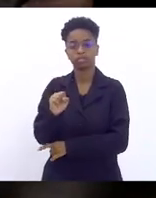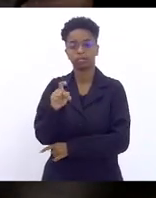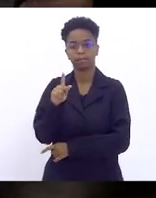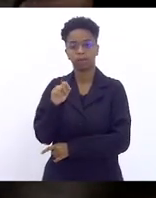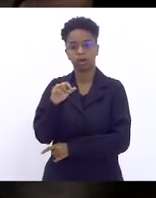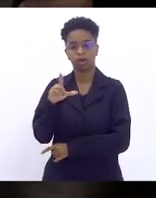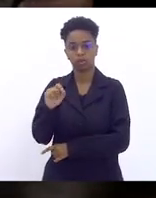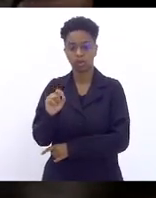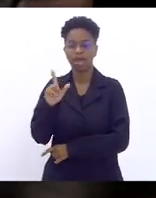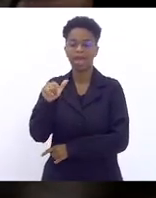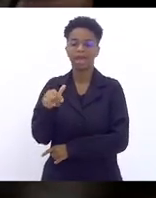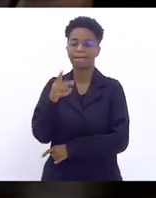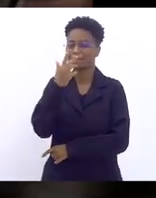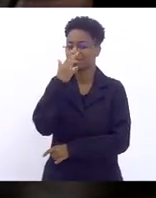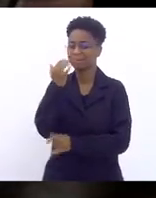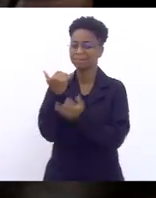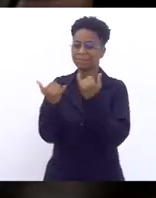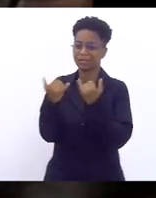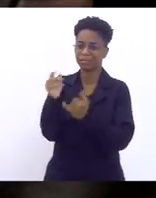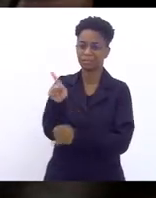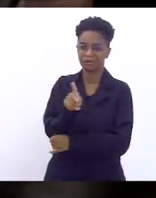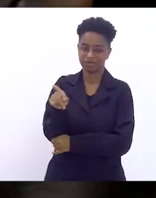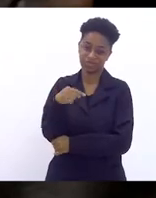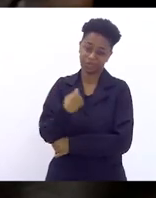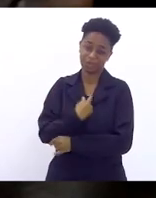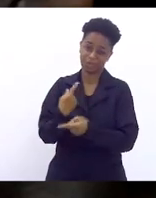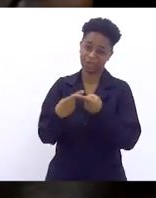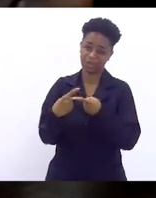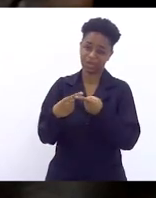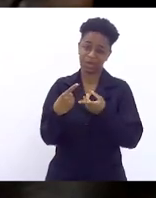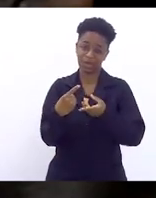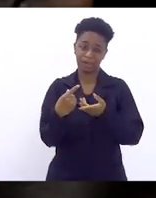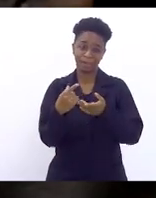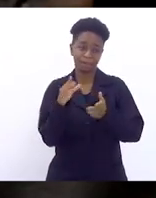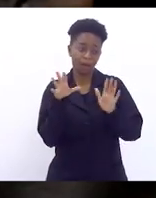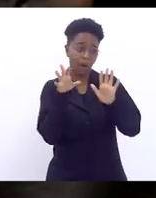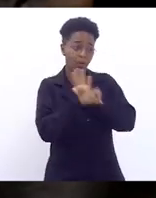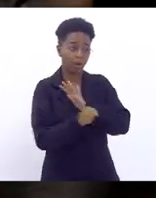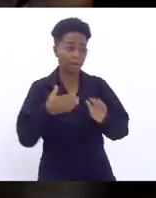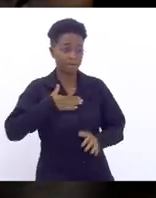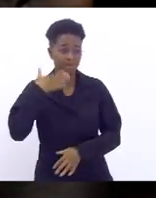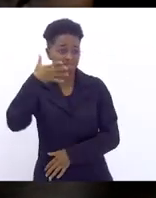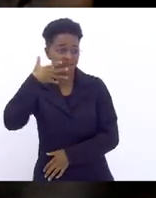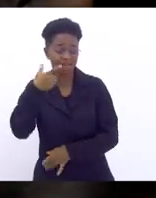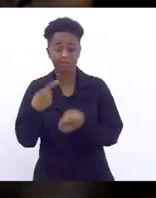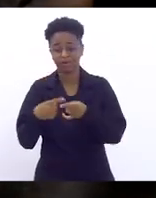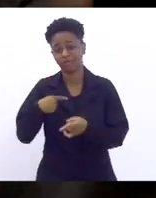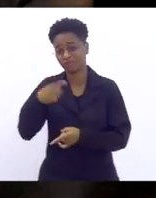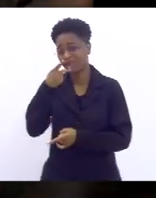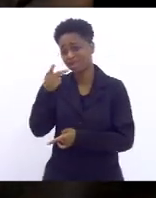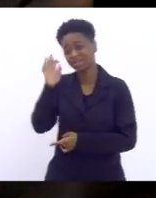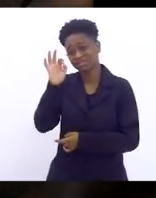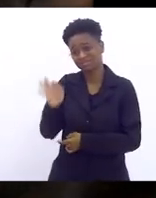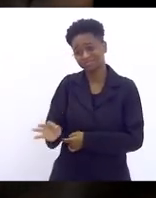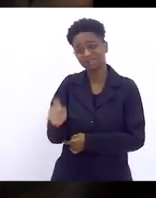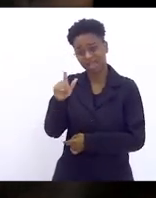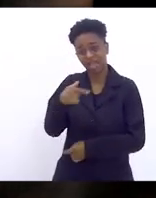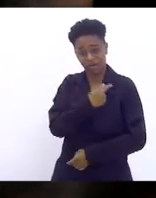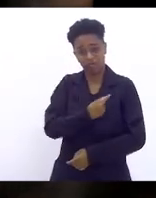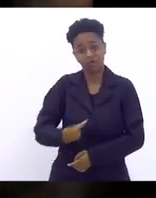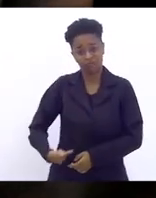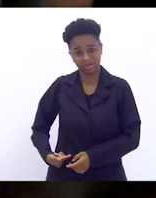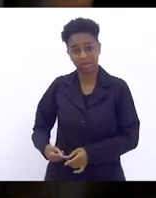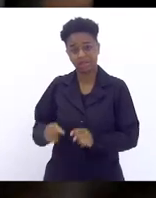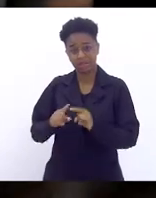é o nosso professor que ele roubou parte aqui da minha fala porque eu ia dizer que de fato é um governista apesar de falar que